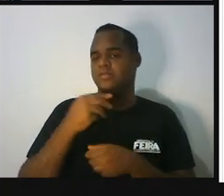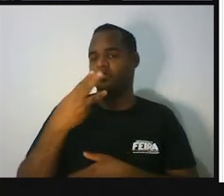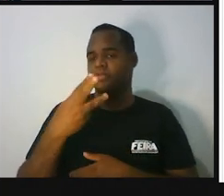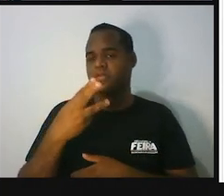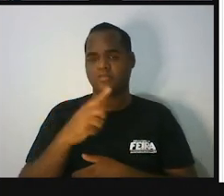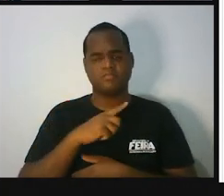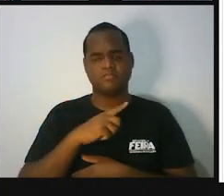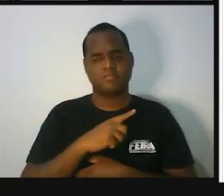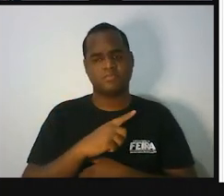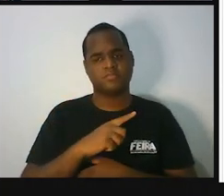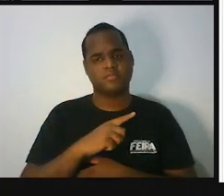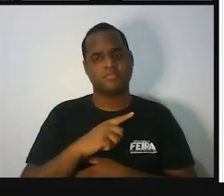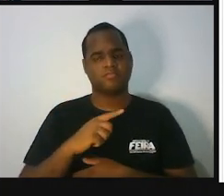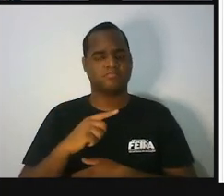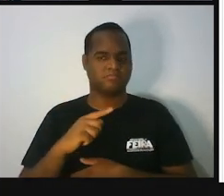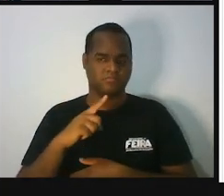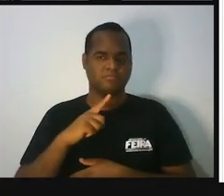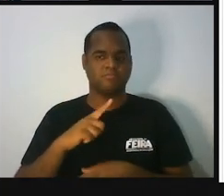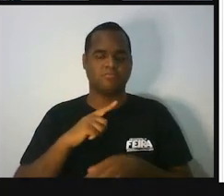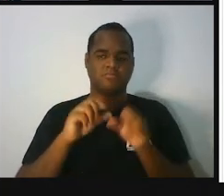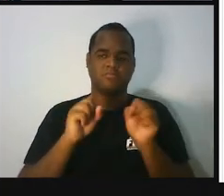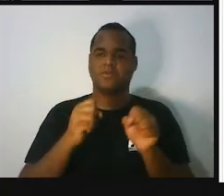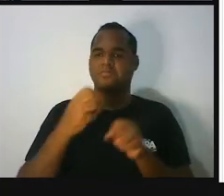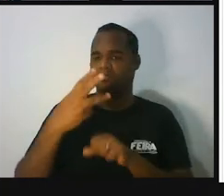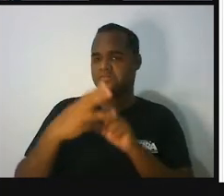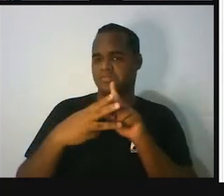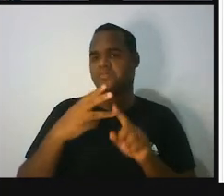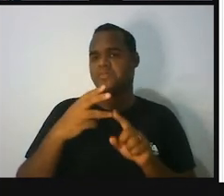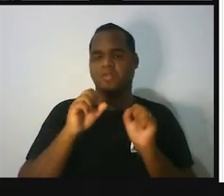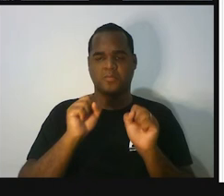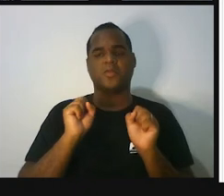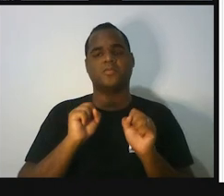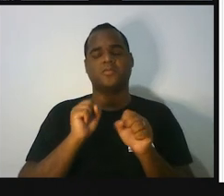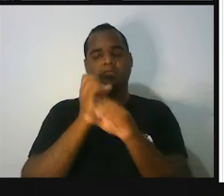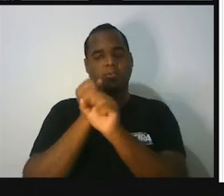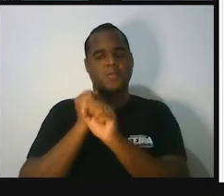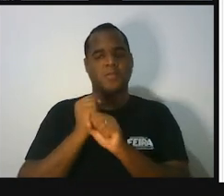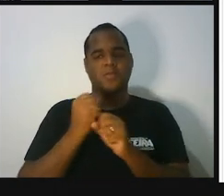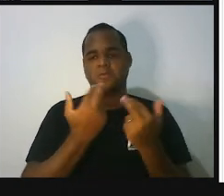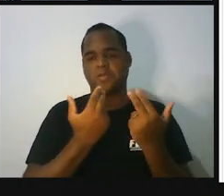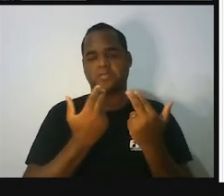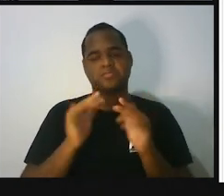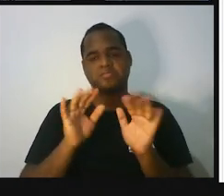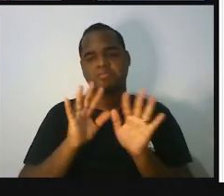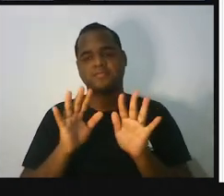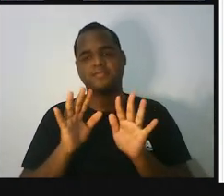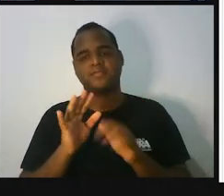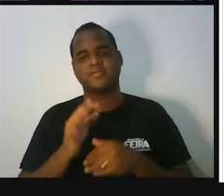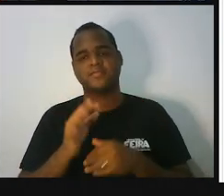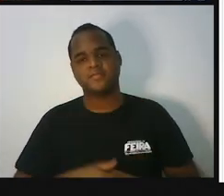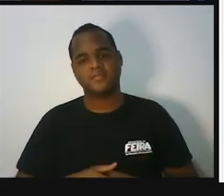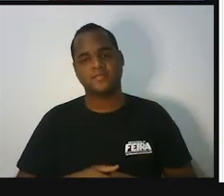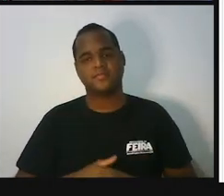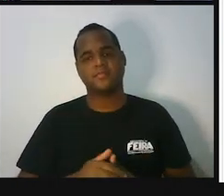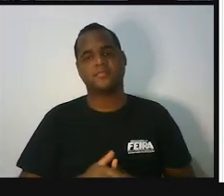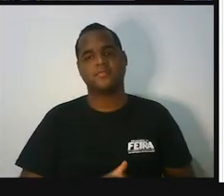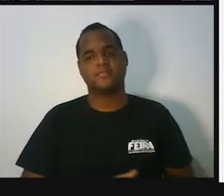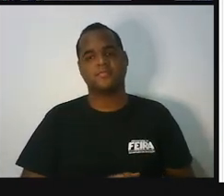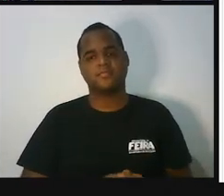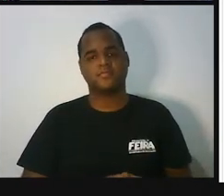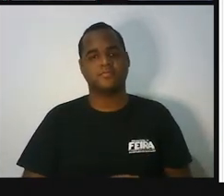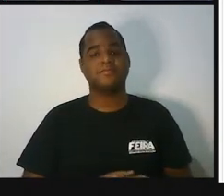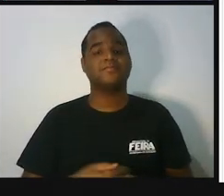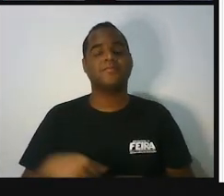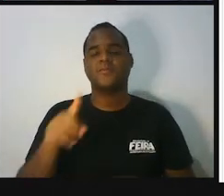3 triângulos. Pronto. 3 triângulos. Não, não vamos pensar em triângulos semelhantes. Certo? 3 triângulos. O que é que a gente sabe desses